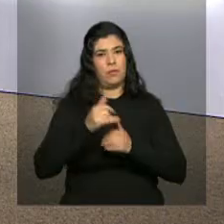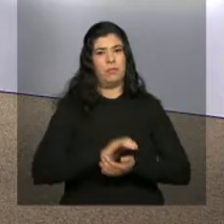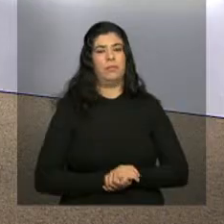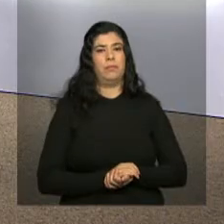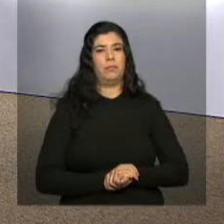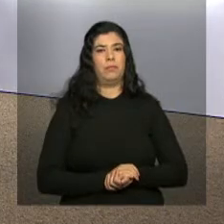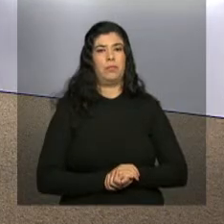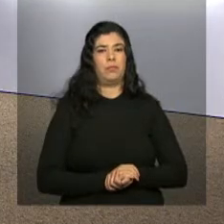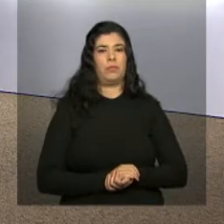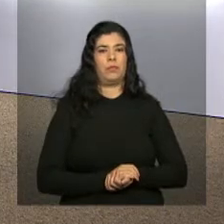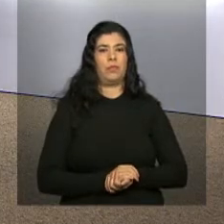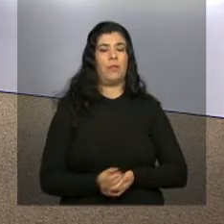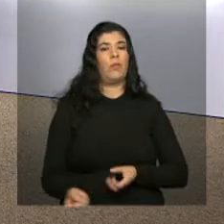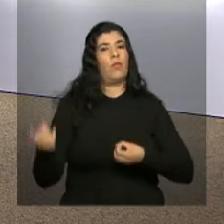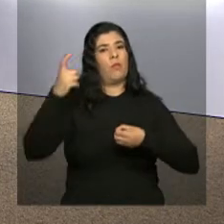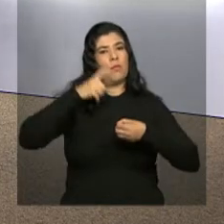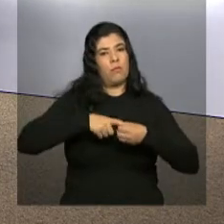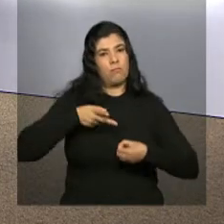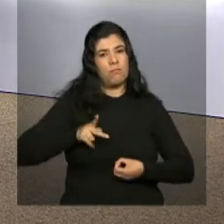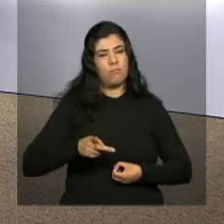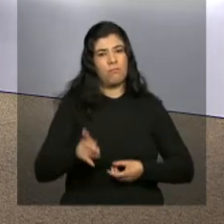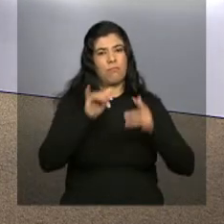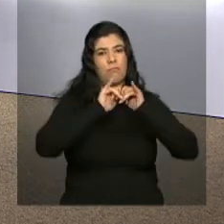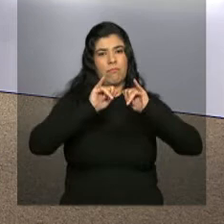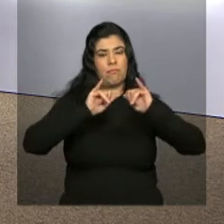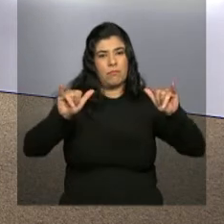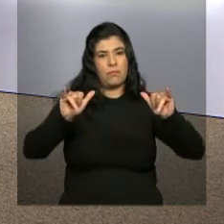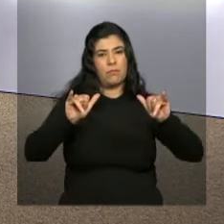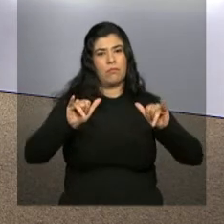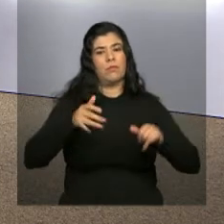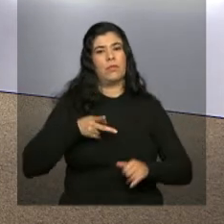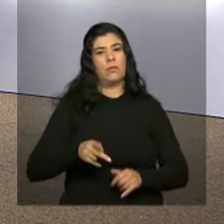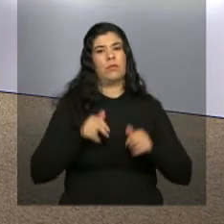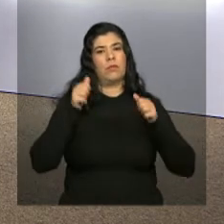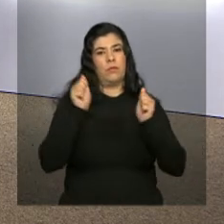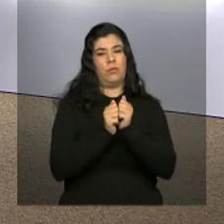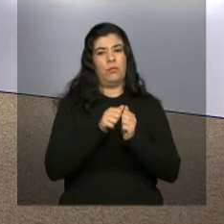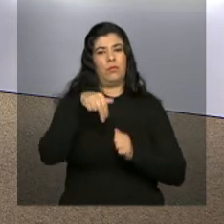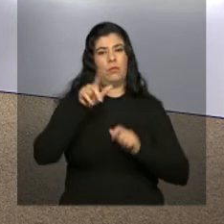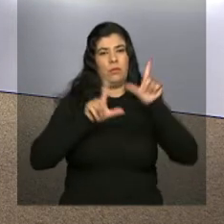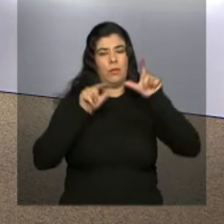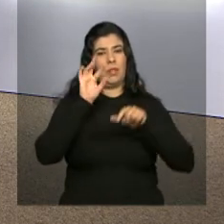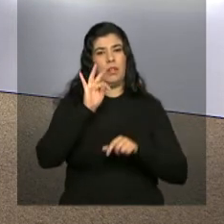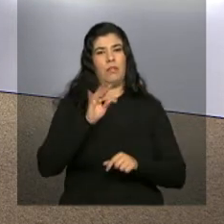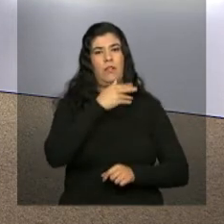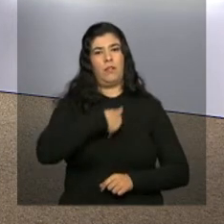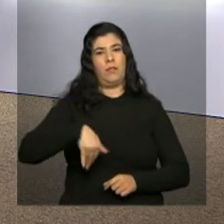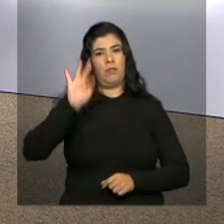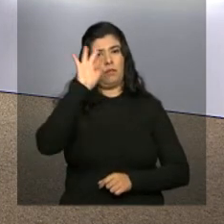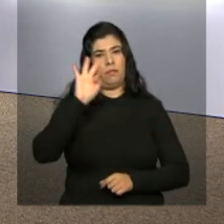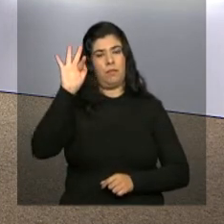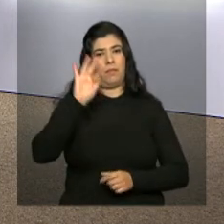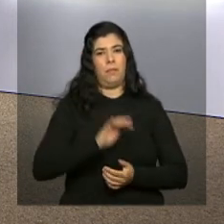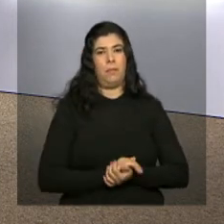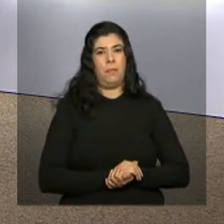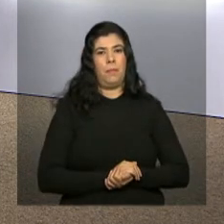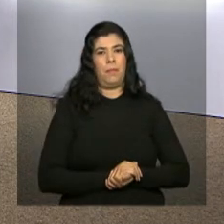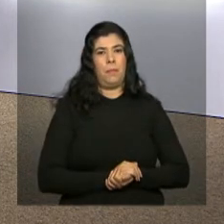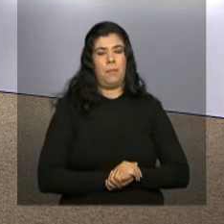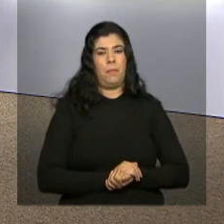inflação hoje nós voltamos a qualquer momento com mais informações Continue com a gente lbr a TV do Governo